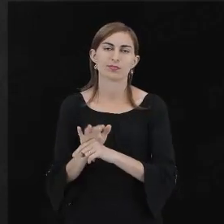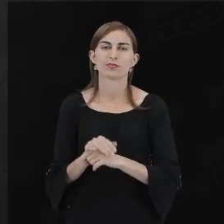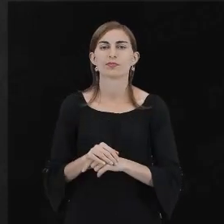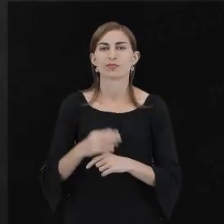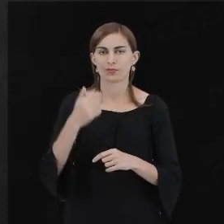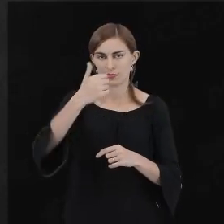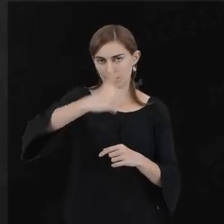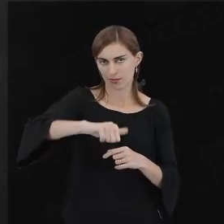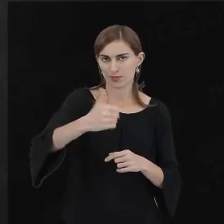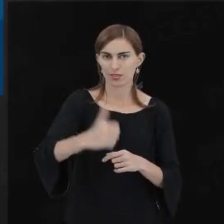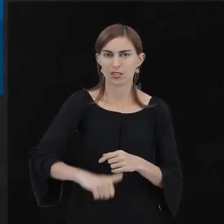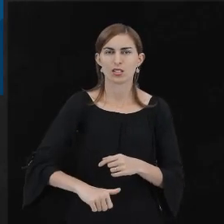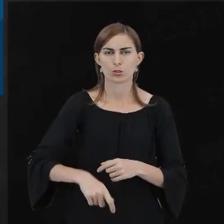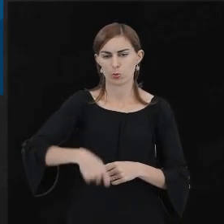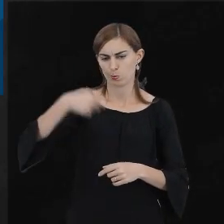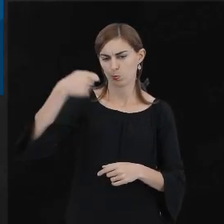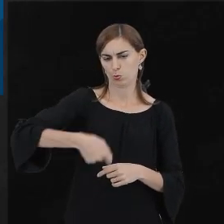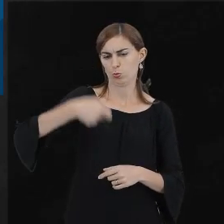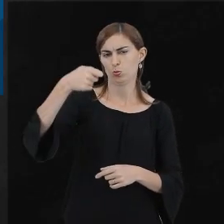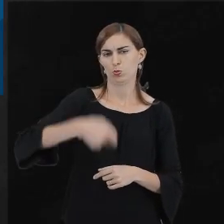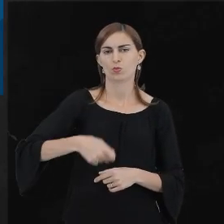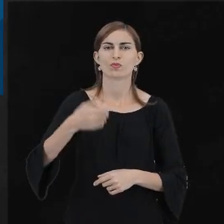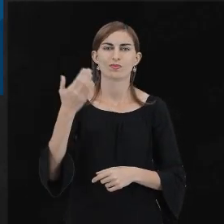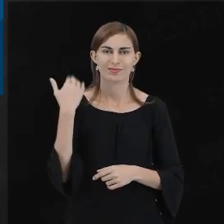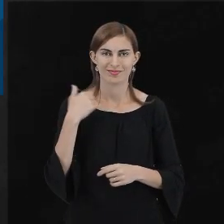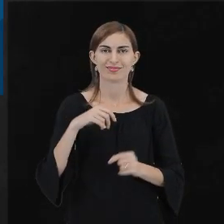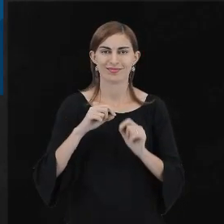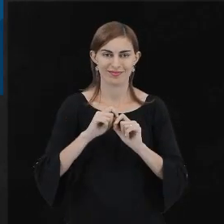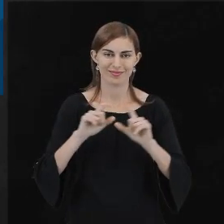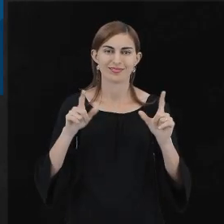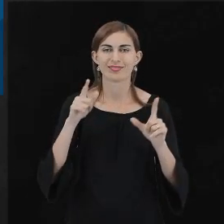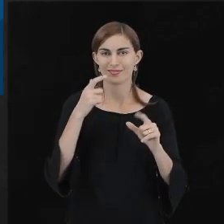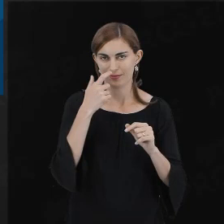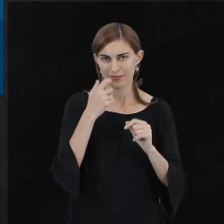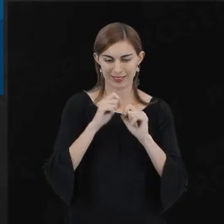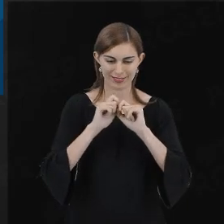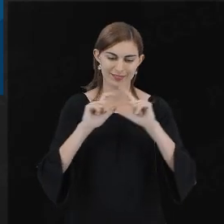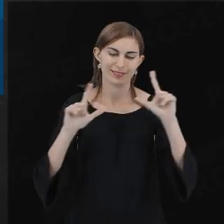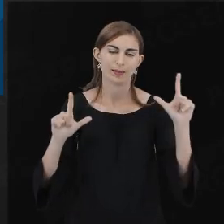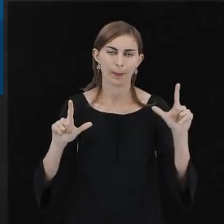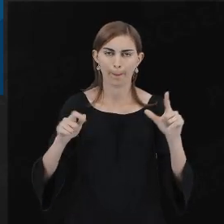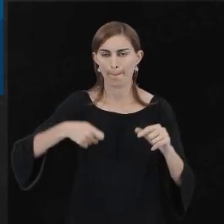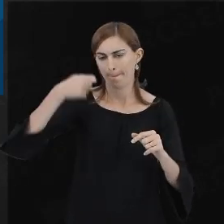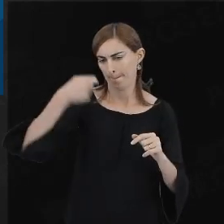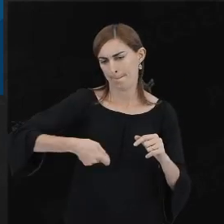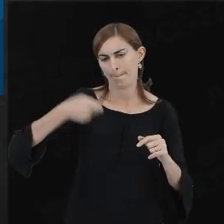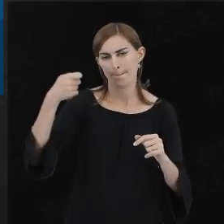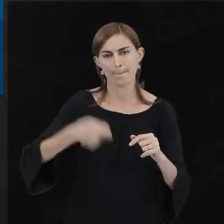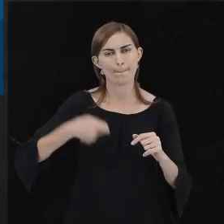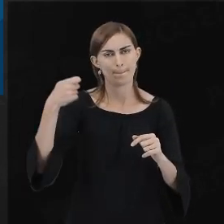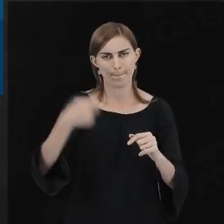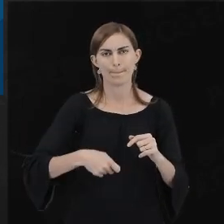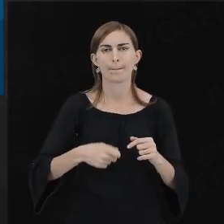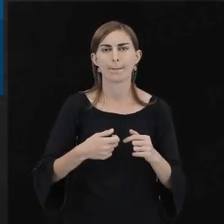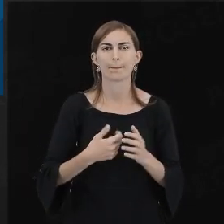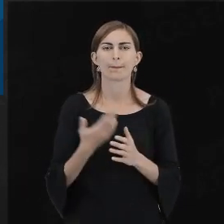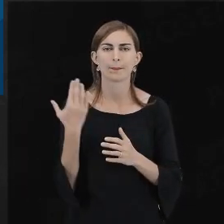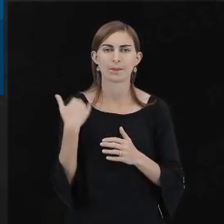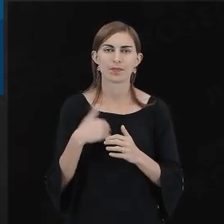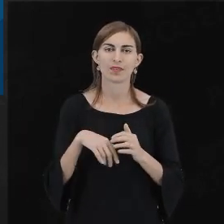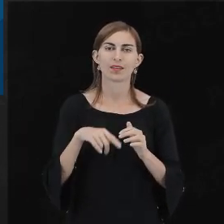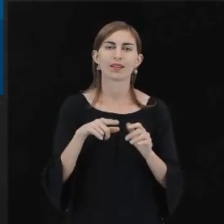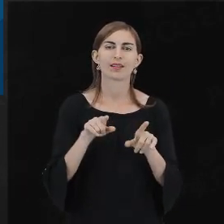avaliação extremamente autoritária, como vocês estão vendo nesse slide, né? E que o tensionamento que a